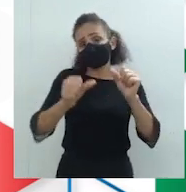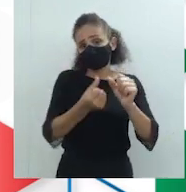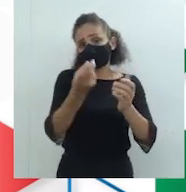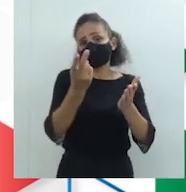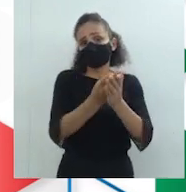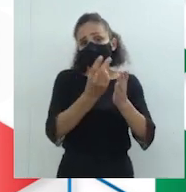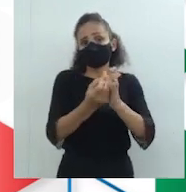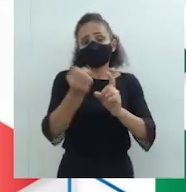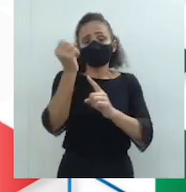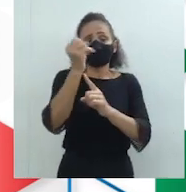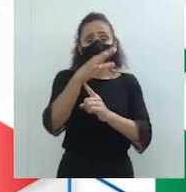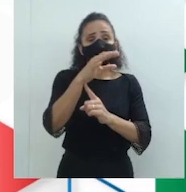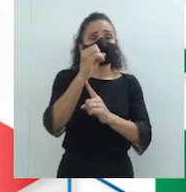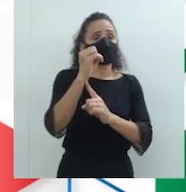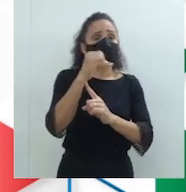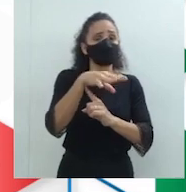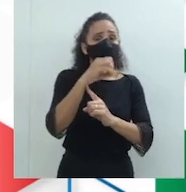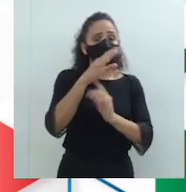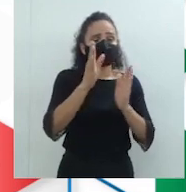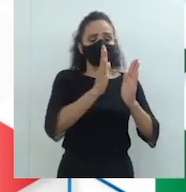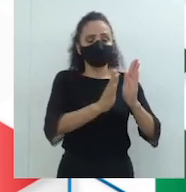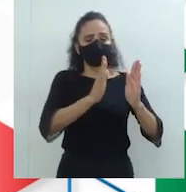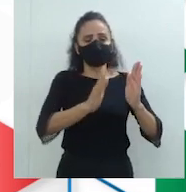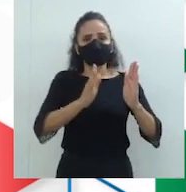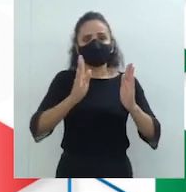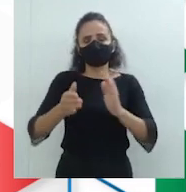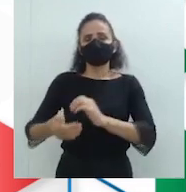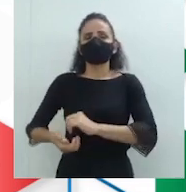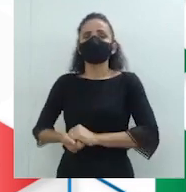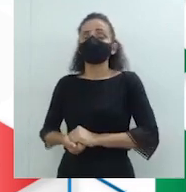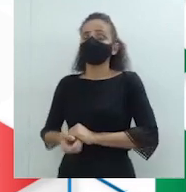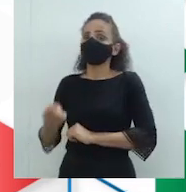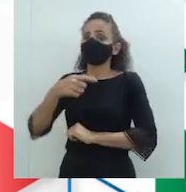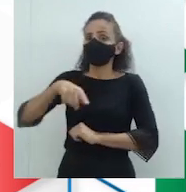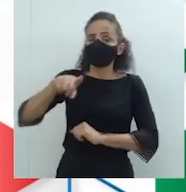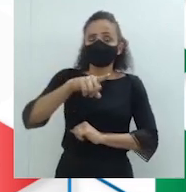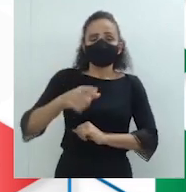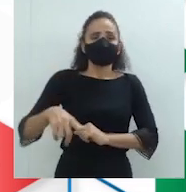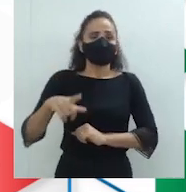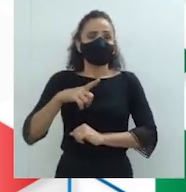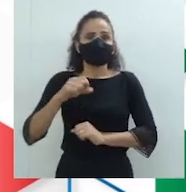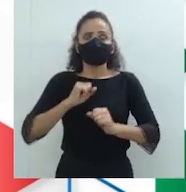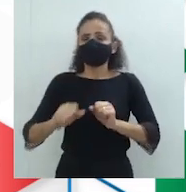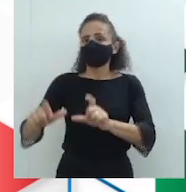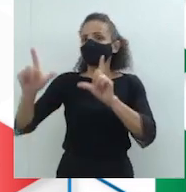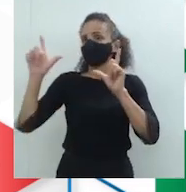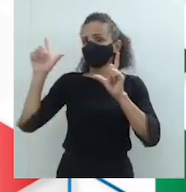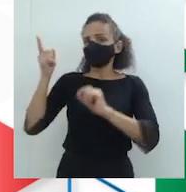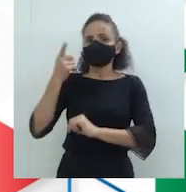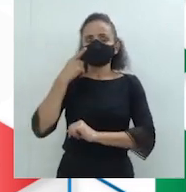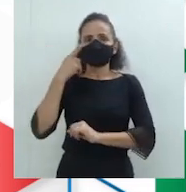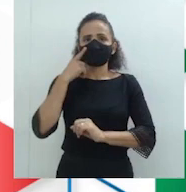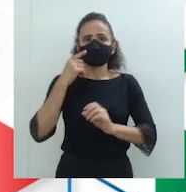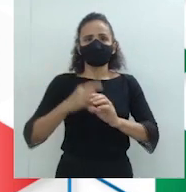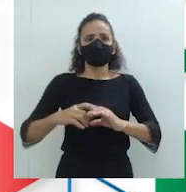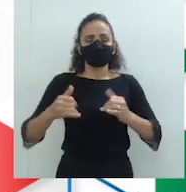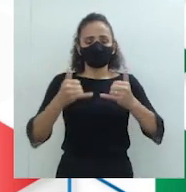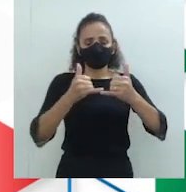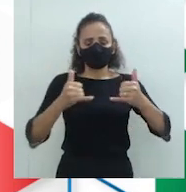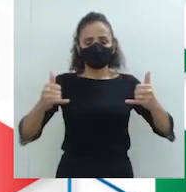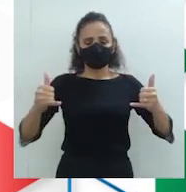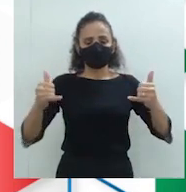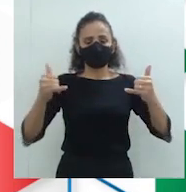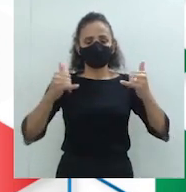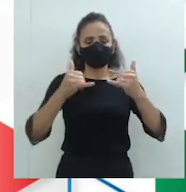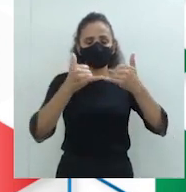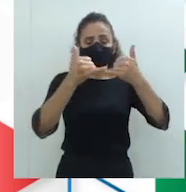pode ligar cada uma por vez. Bom, temos aí a imagem, certo, do circuito elétrico,